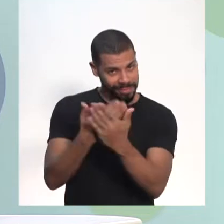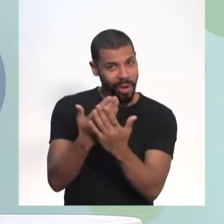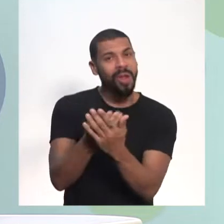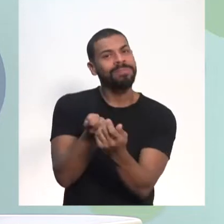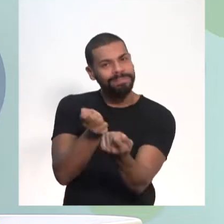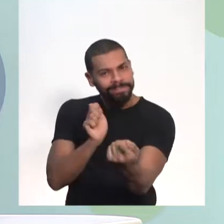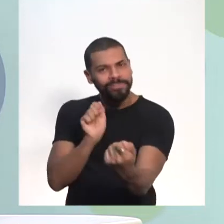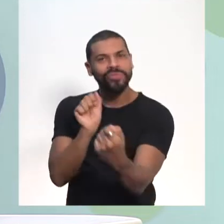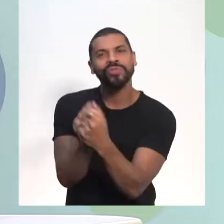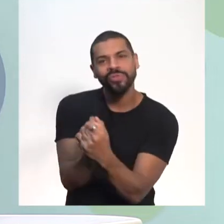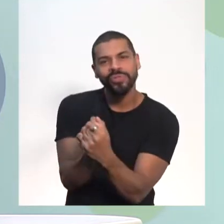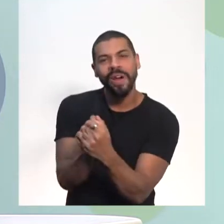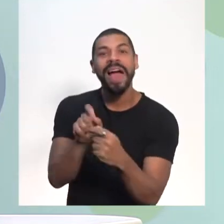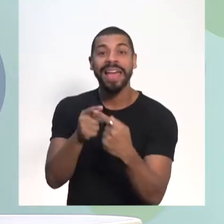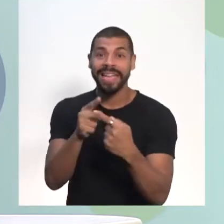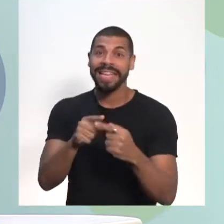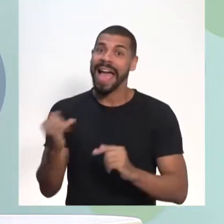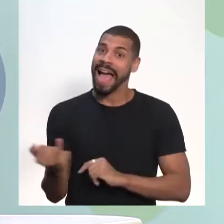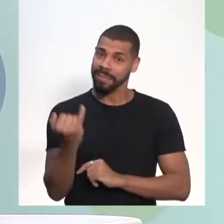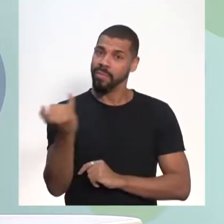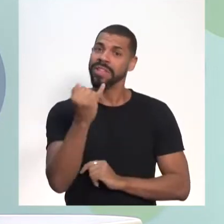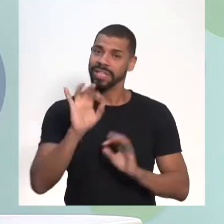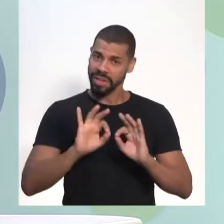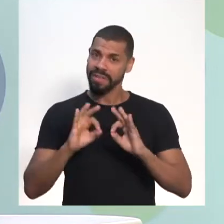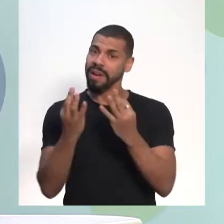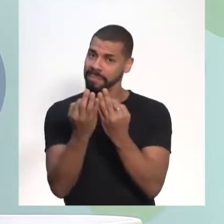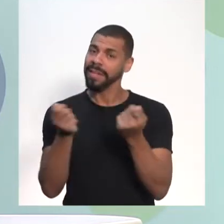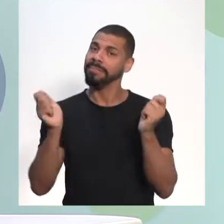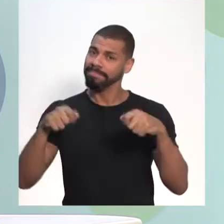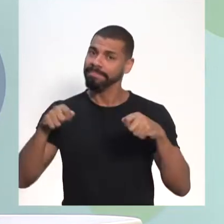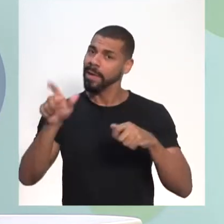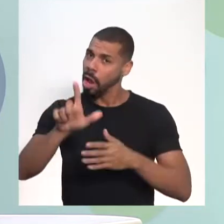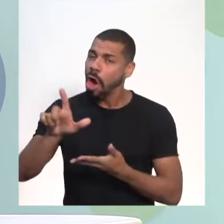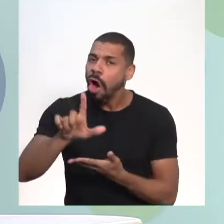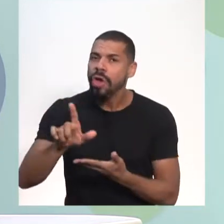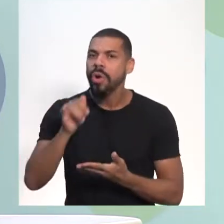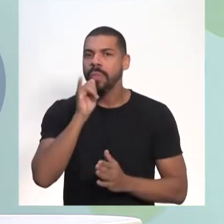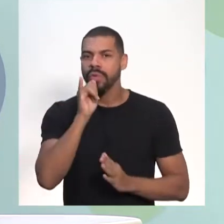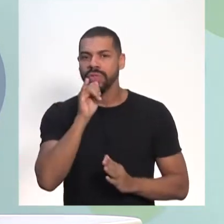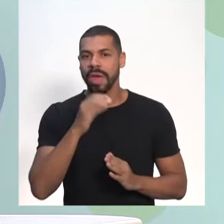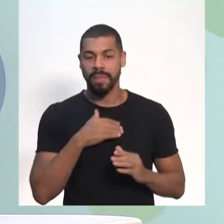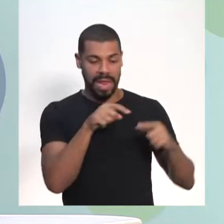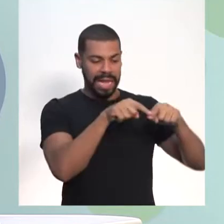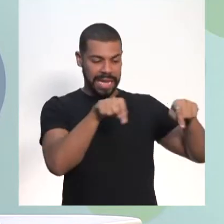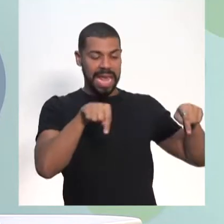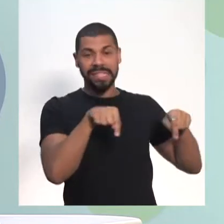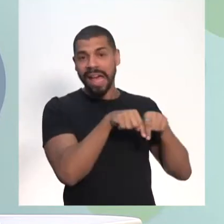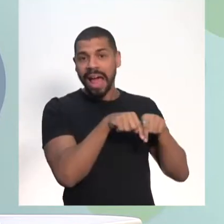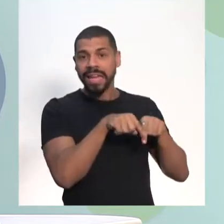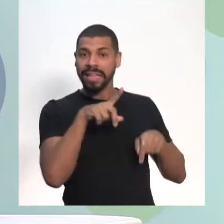essa questão da família é importante, né? Porque uma coisa é você ter a sala de aula ali com